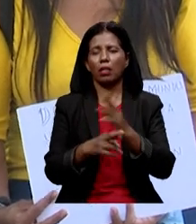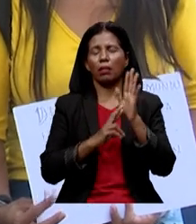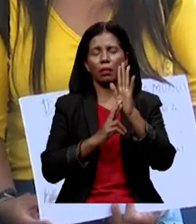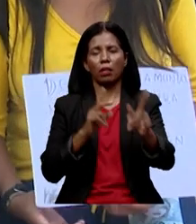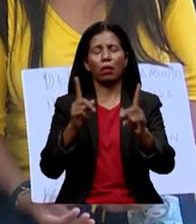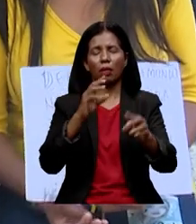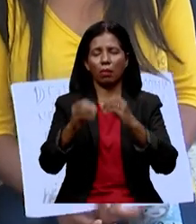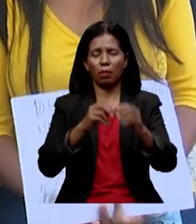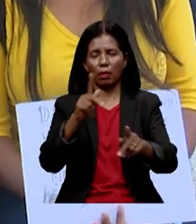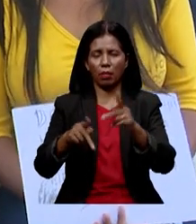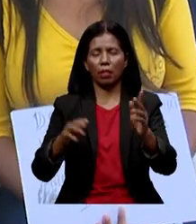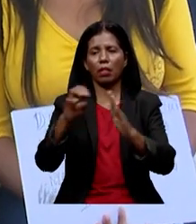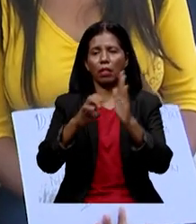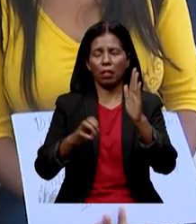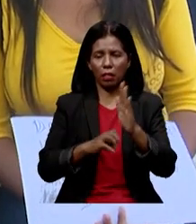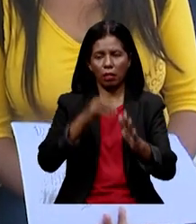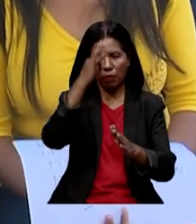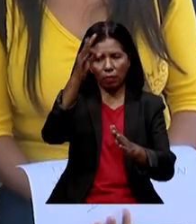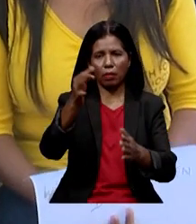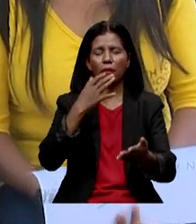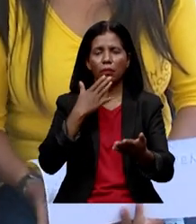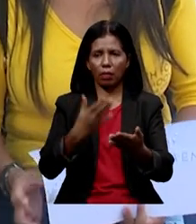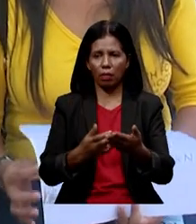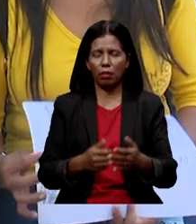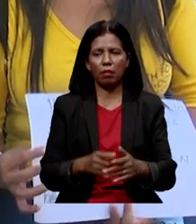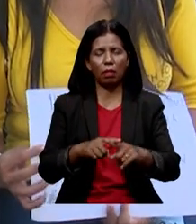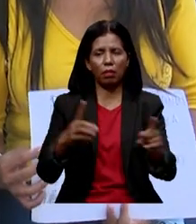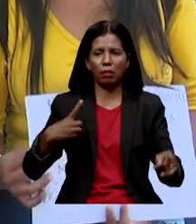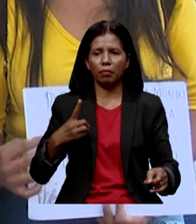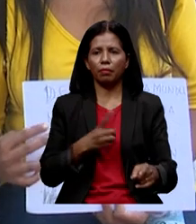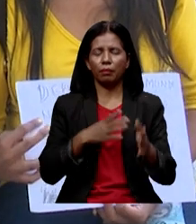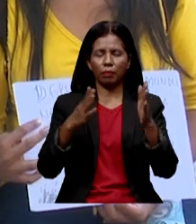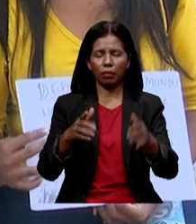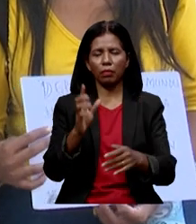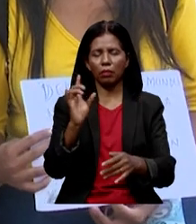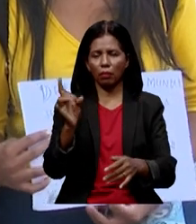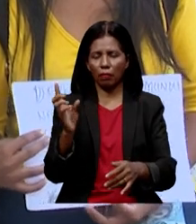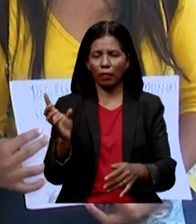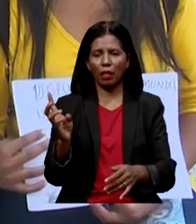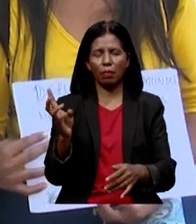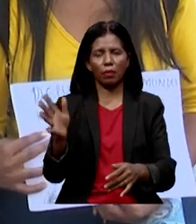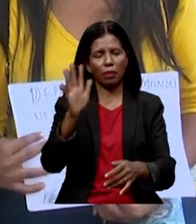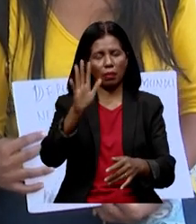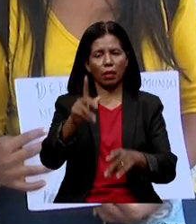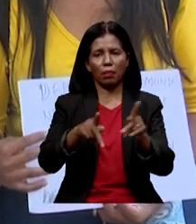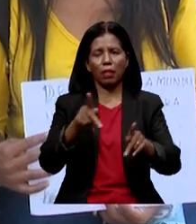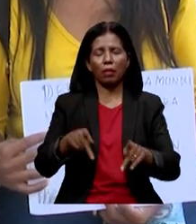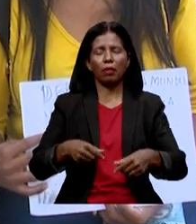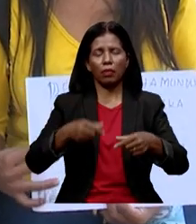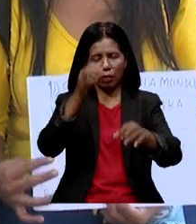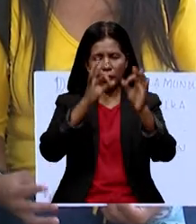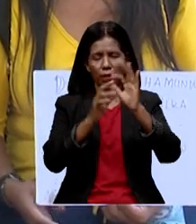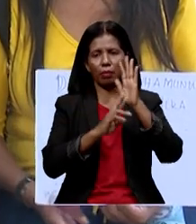com o povo no estado irané, e no futuro bem comum. Mas bem, deputado, ne nulo recilima, ne bem, povo ne fofiar, não representa povo